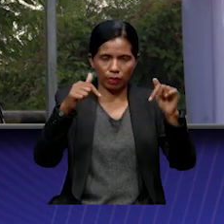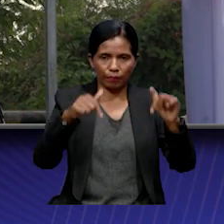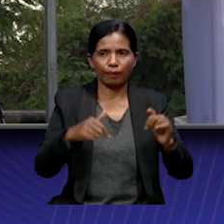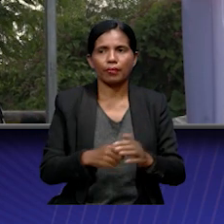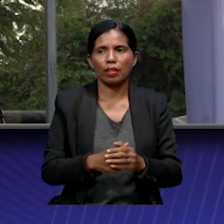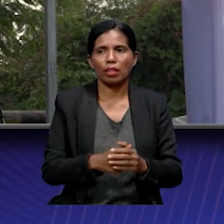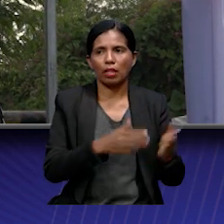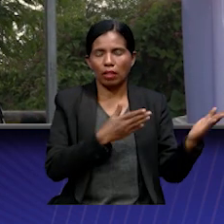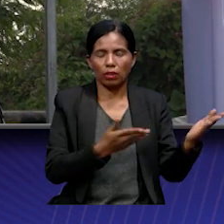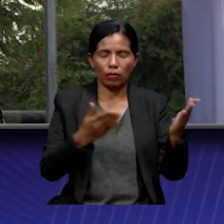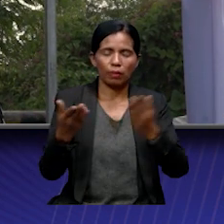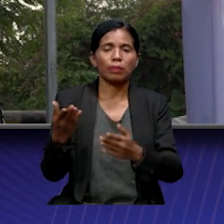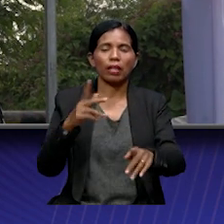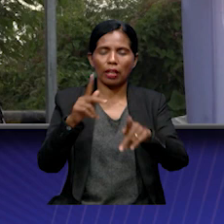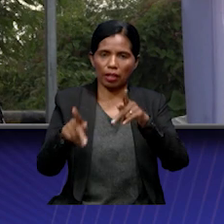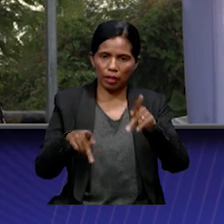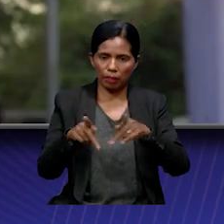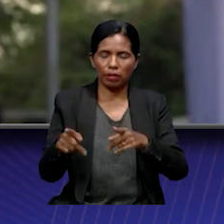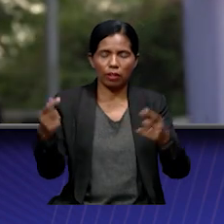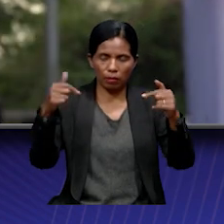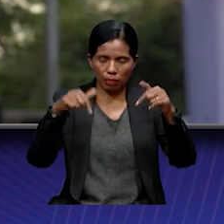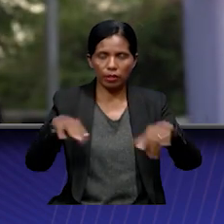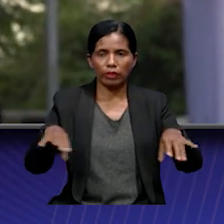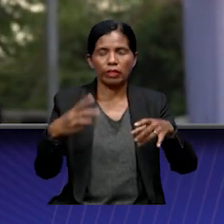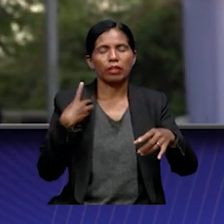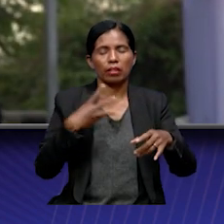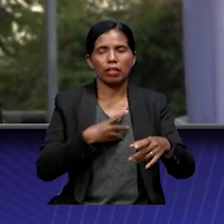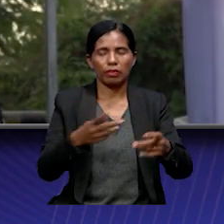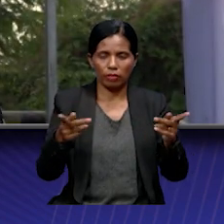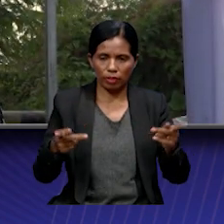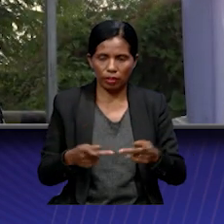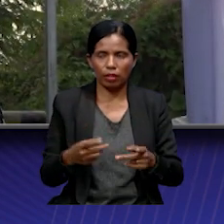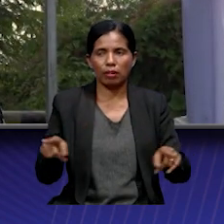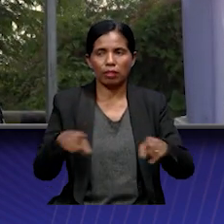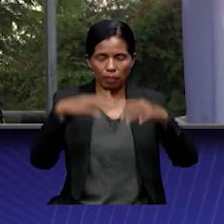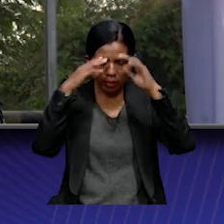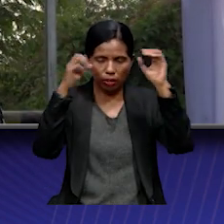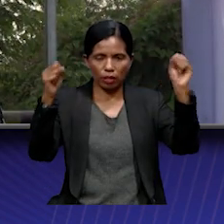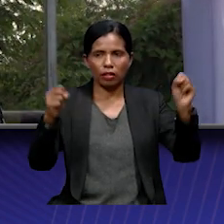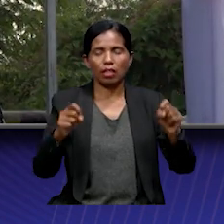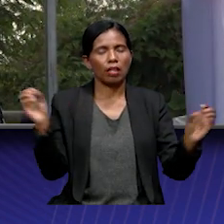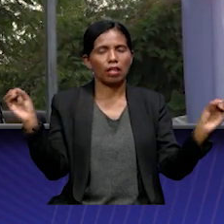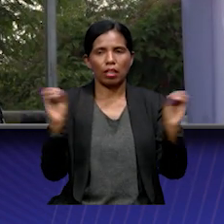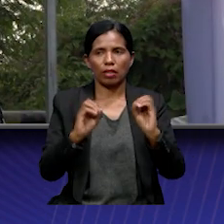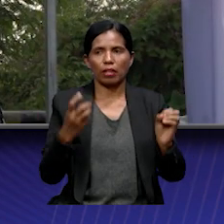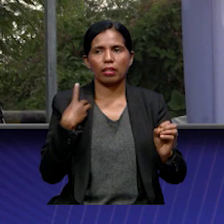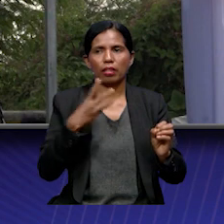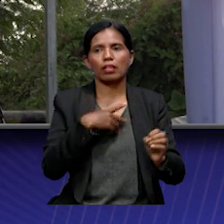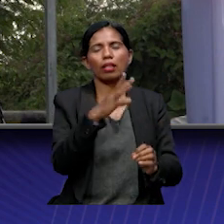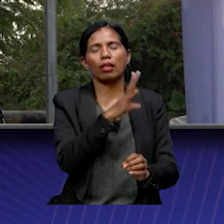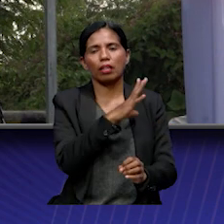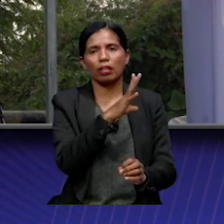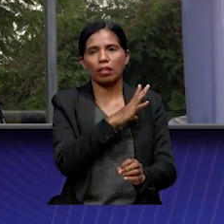dada mos investor mai investe ita nerai i de nemak presidente republik sial la os ita hendia ni